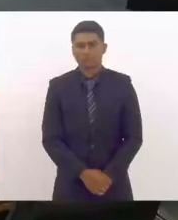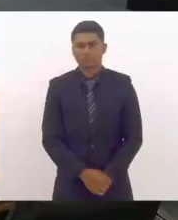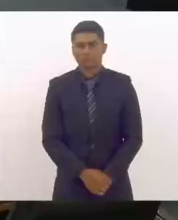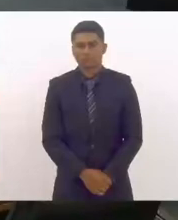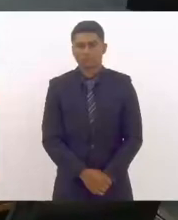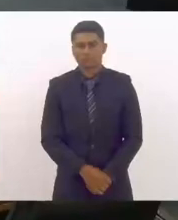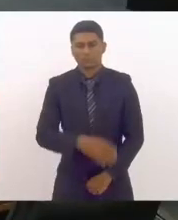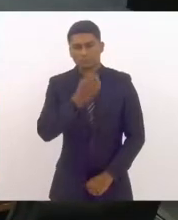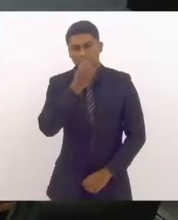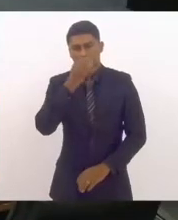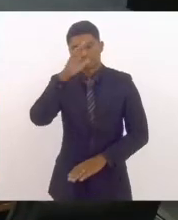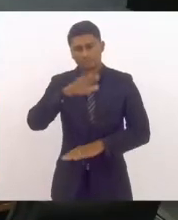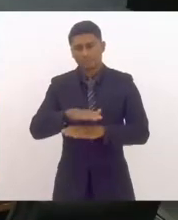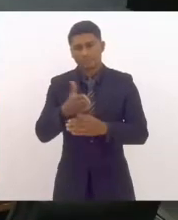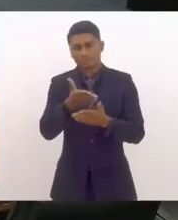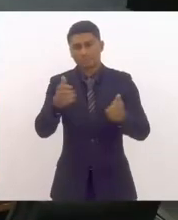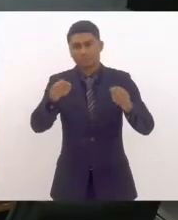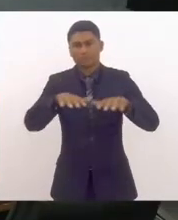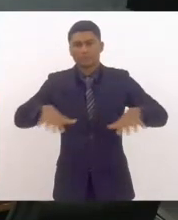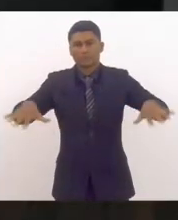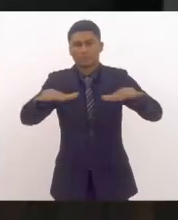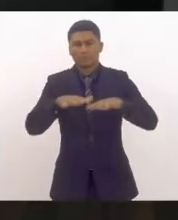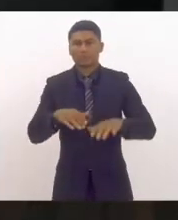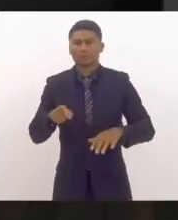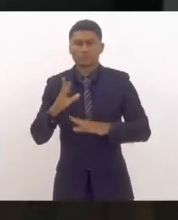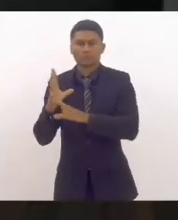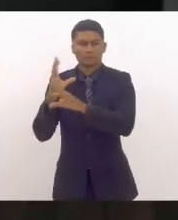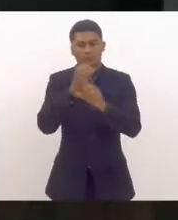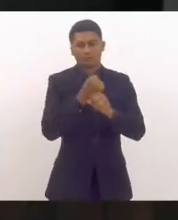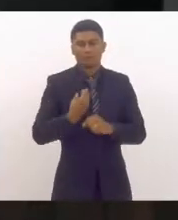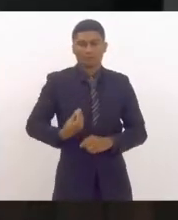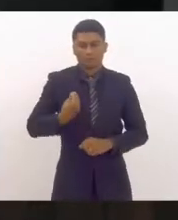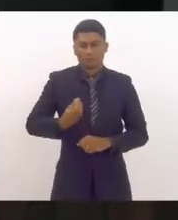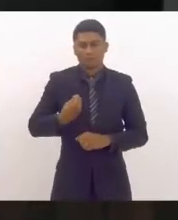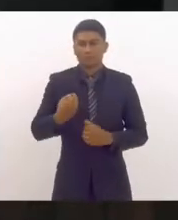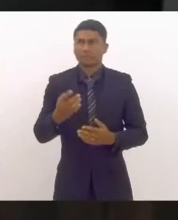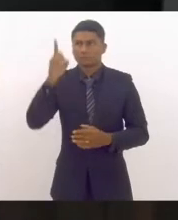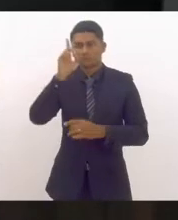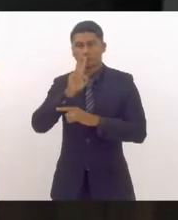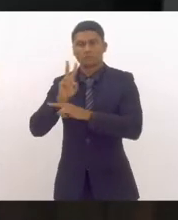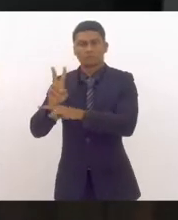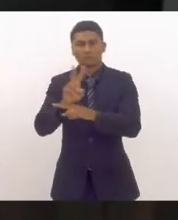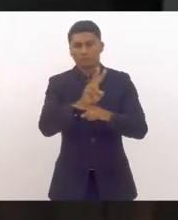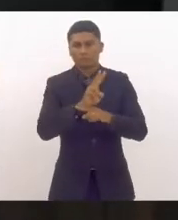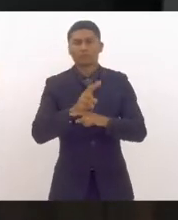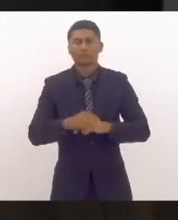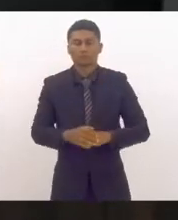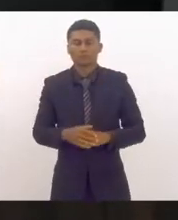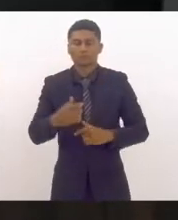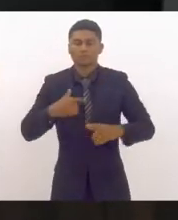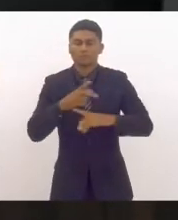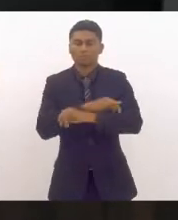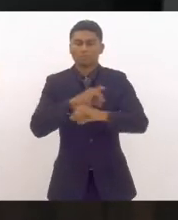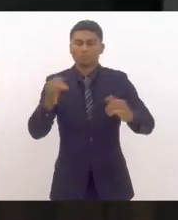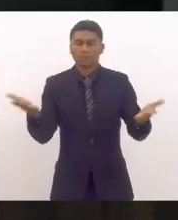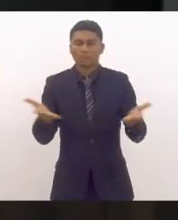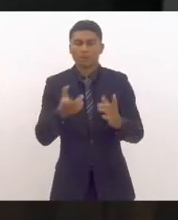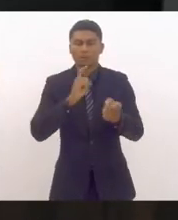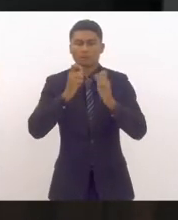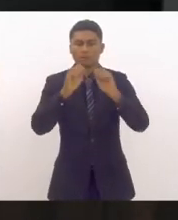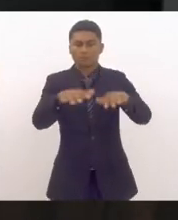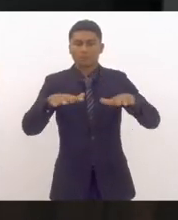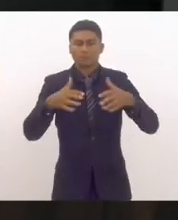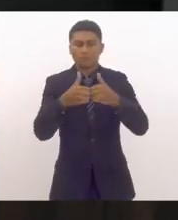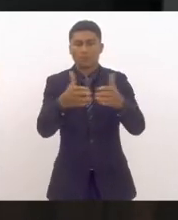Oi boa tarde a todos havendo número legal e sobre a proteção de Deus iniciamos os nossos